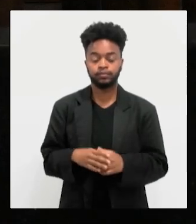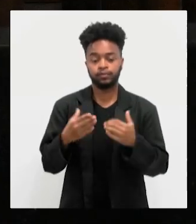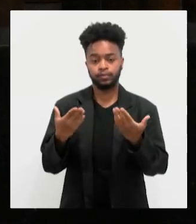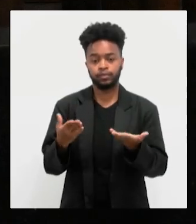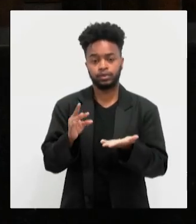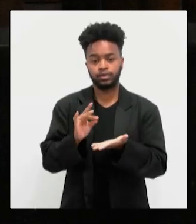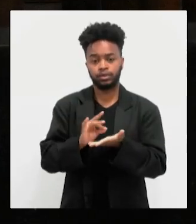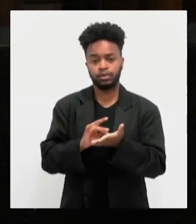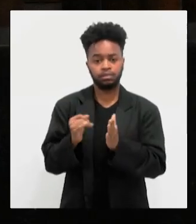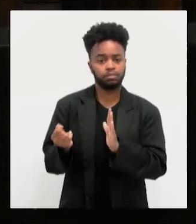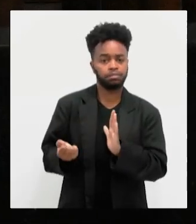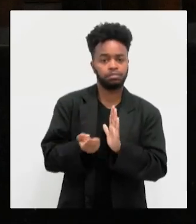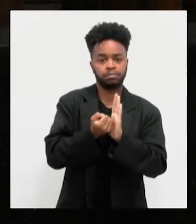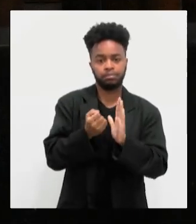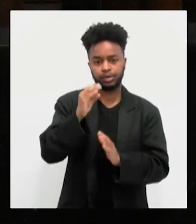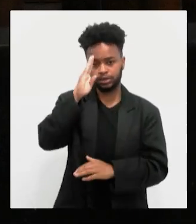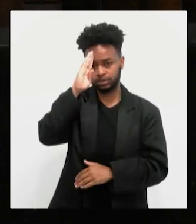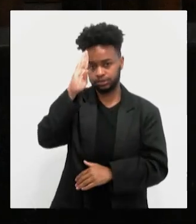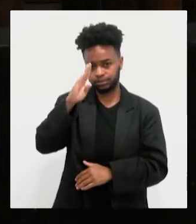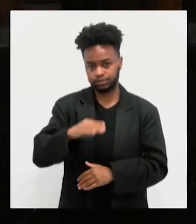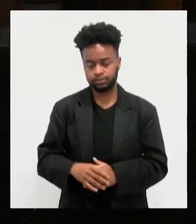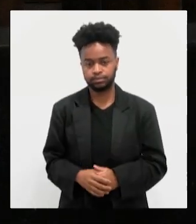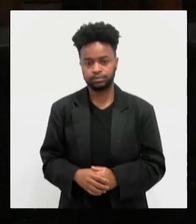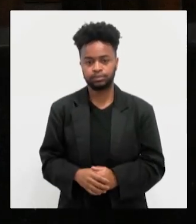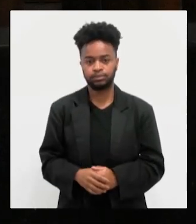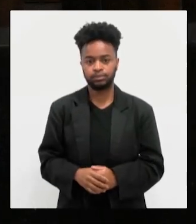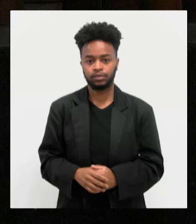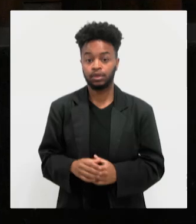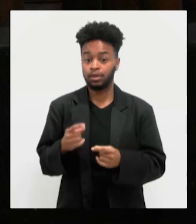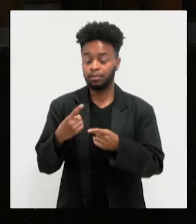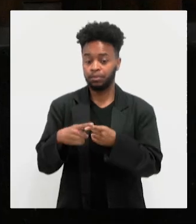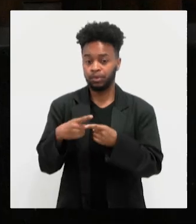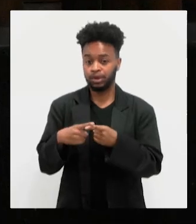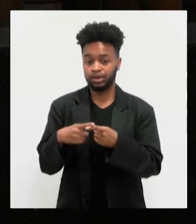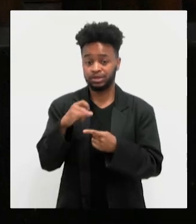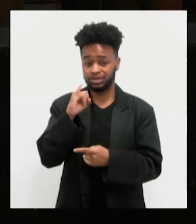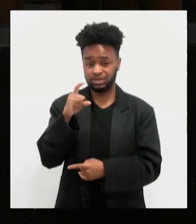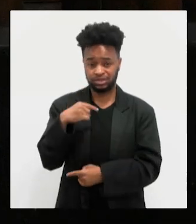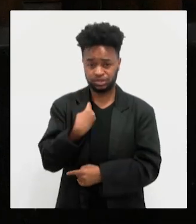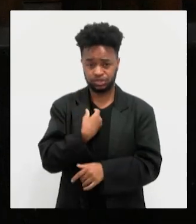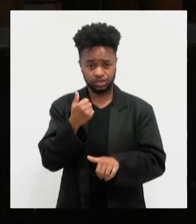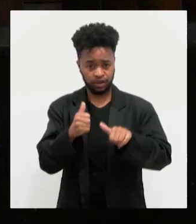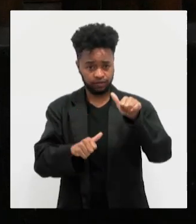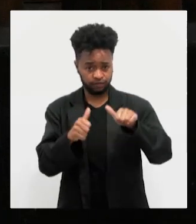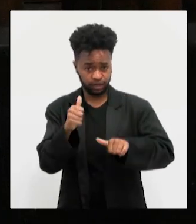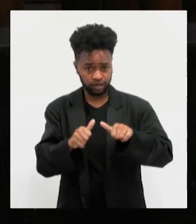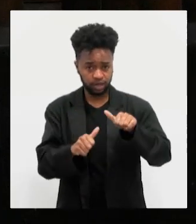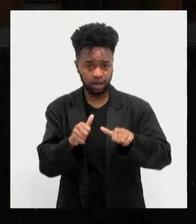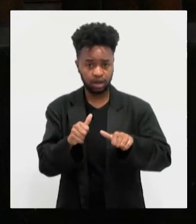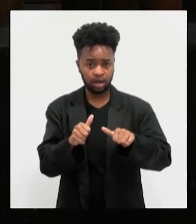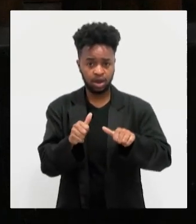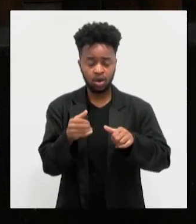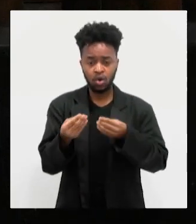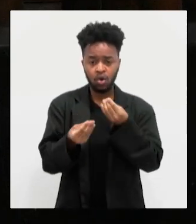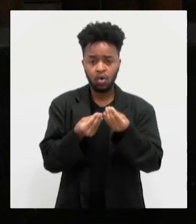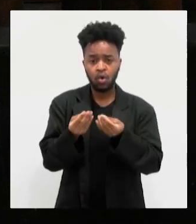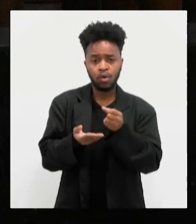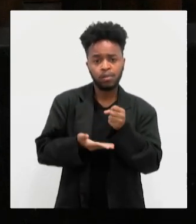maior legado. Porque se a gente for ver a